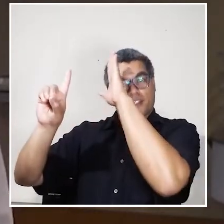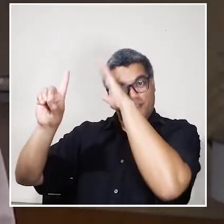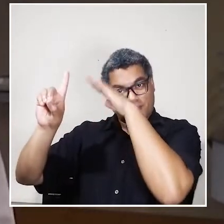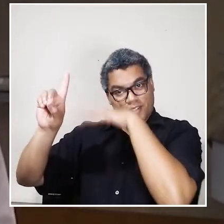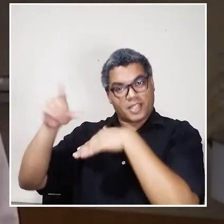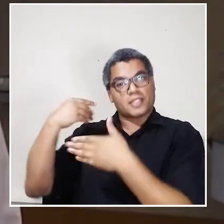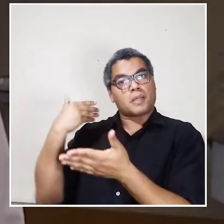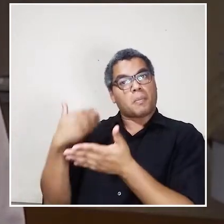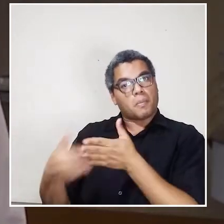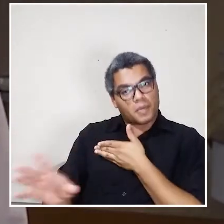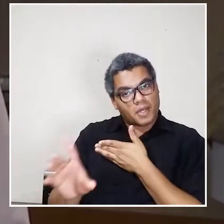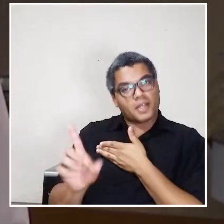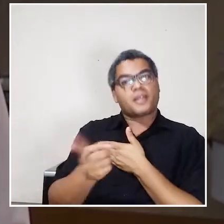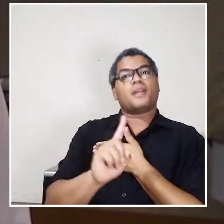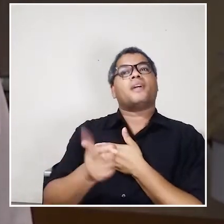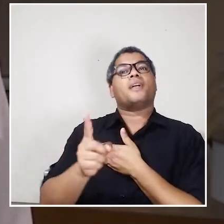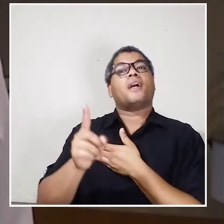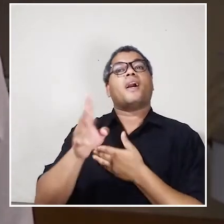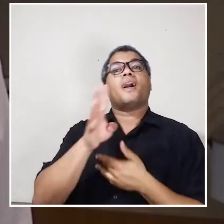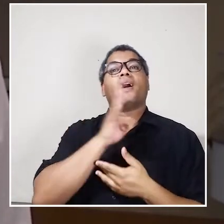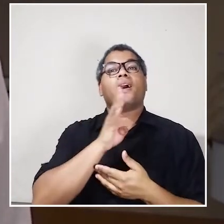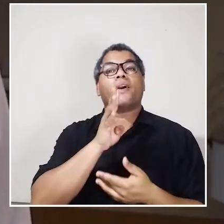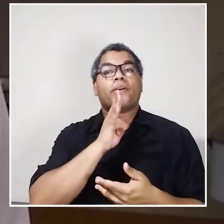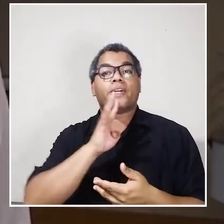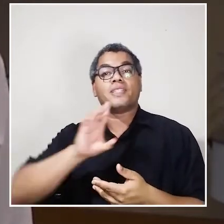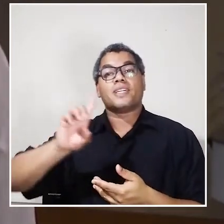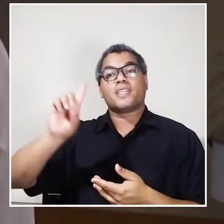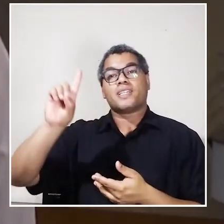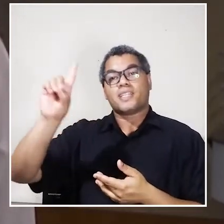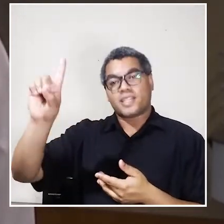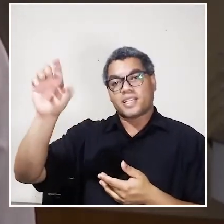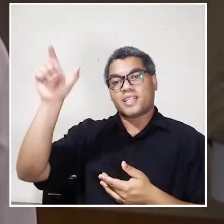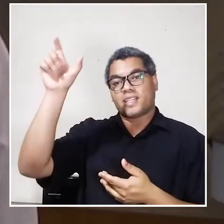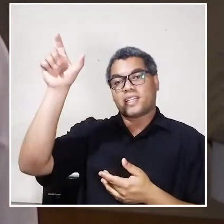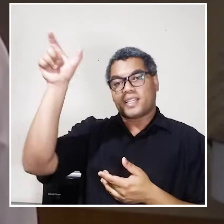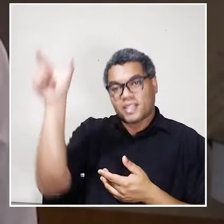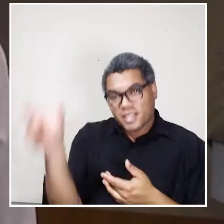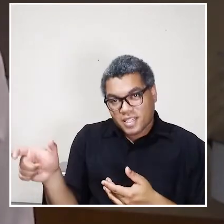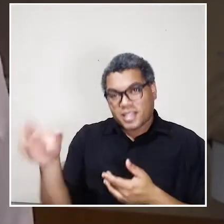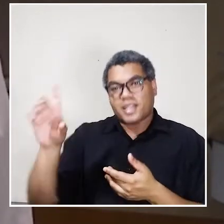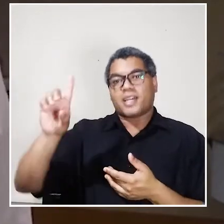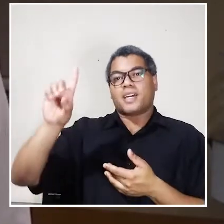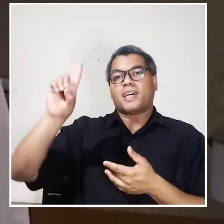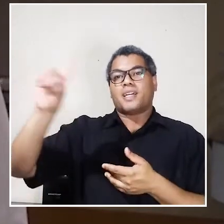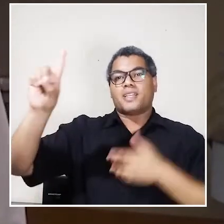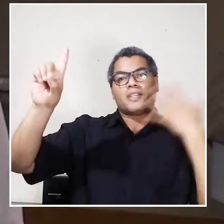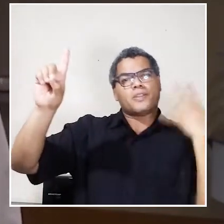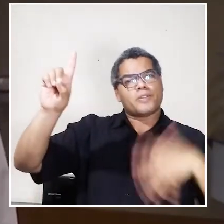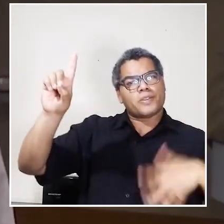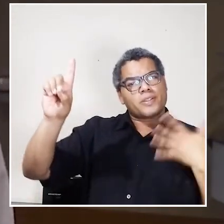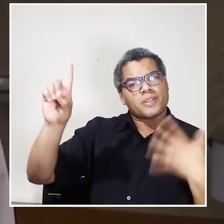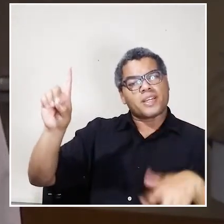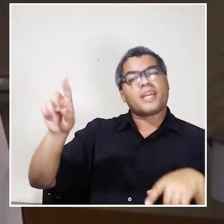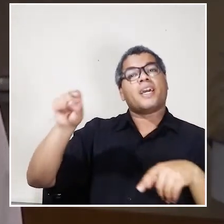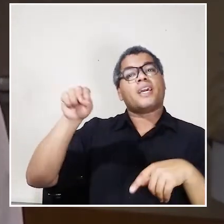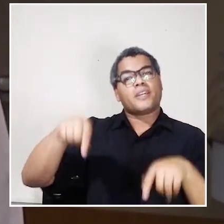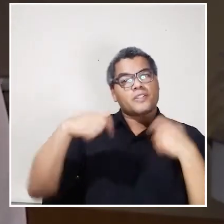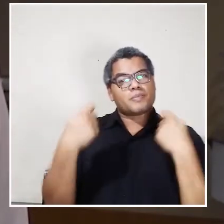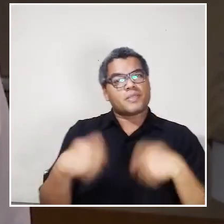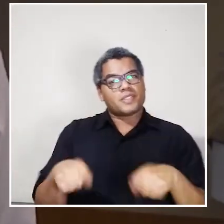reverência, sem deixarmos de reconhecer que Ele é Deus temível e que deve transparecer no